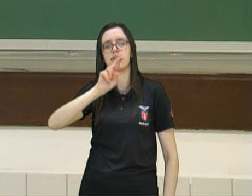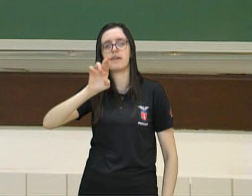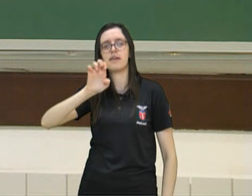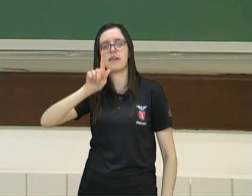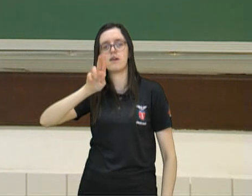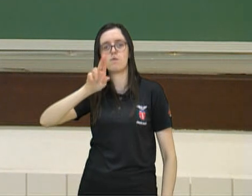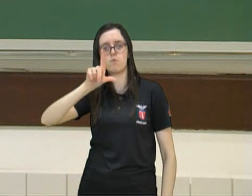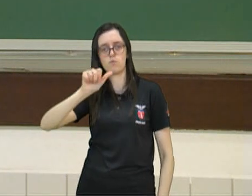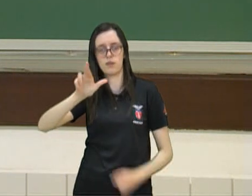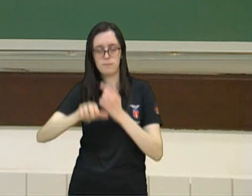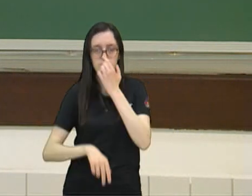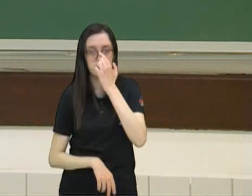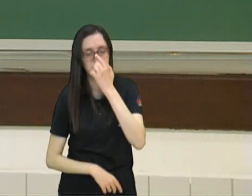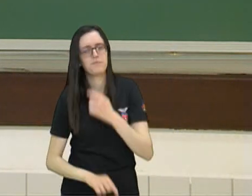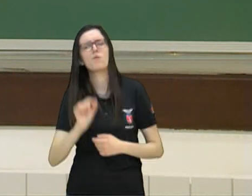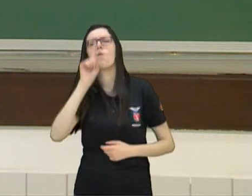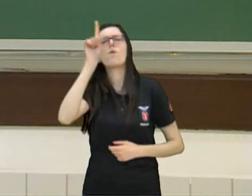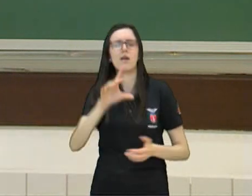irregular.